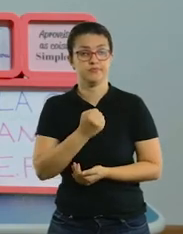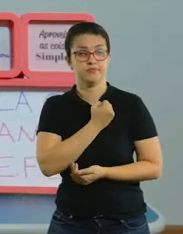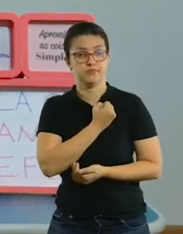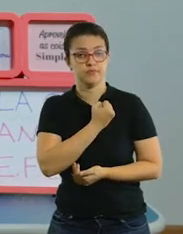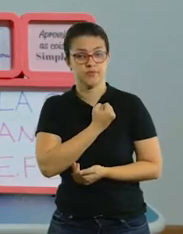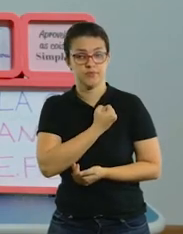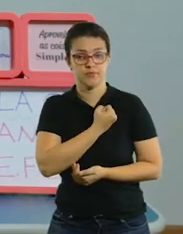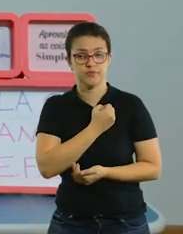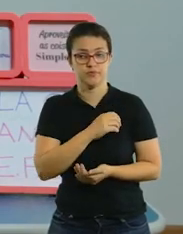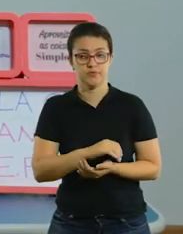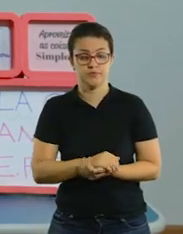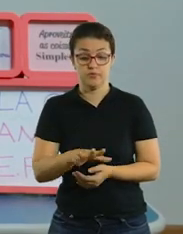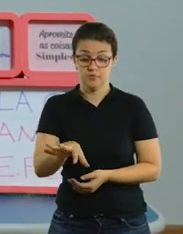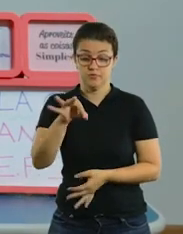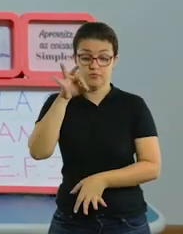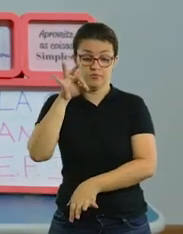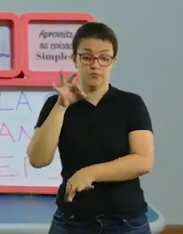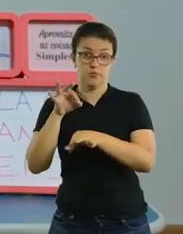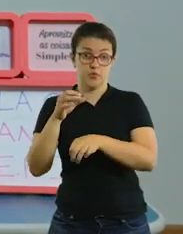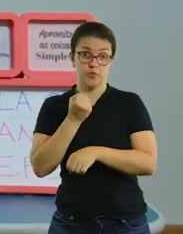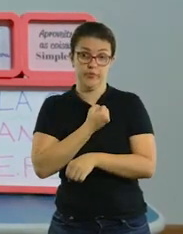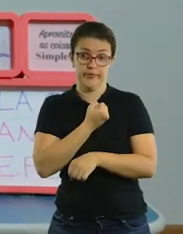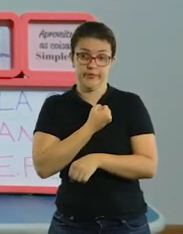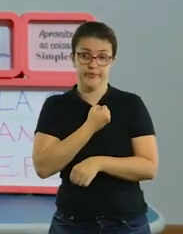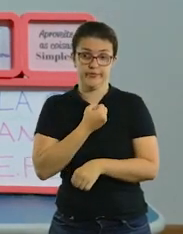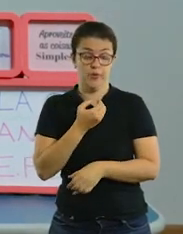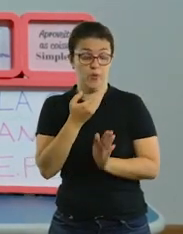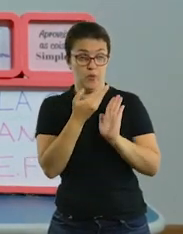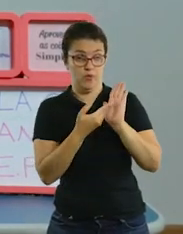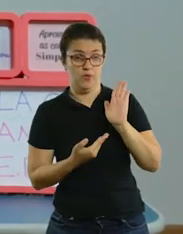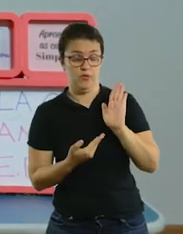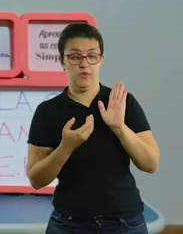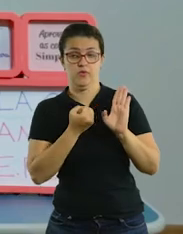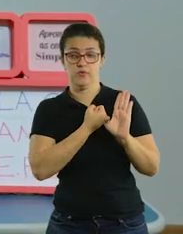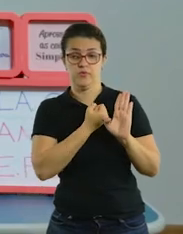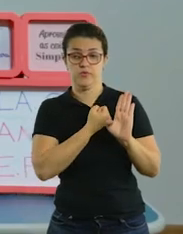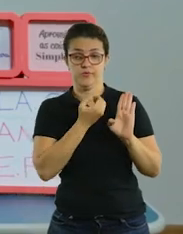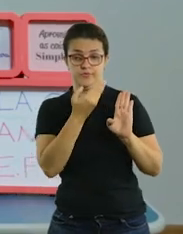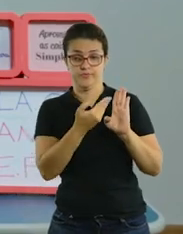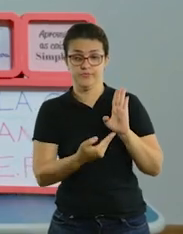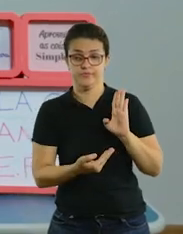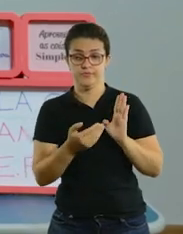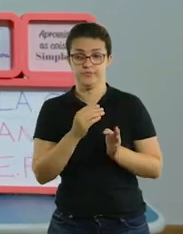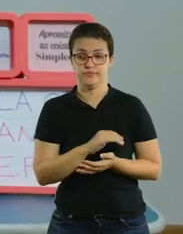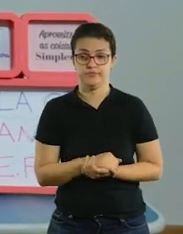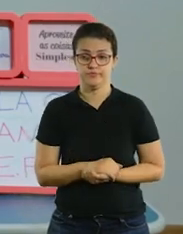confeccionei os números sorteados, que são esses números aqui, ó.